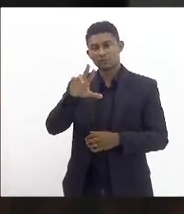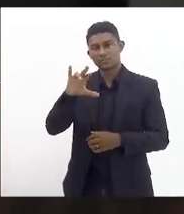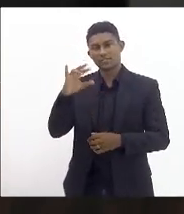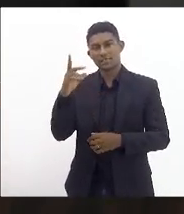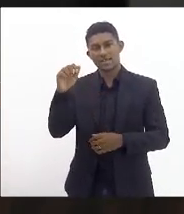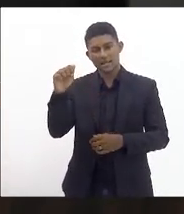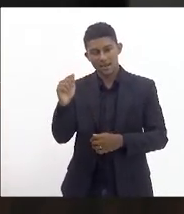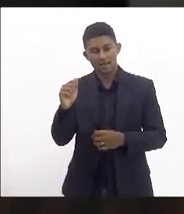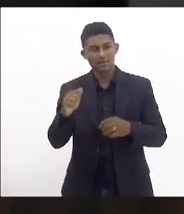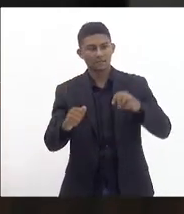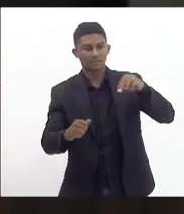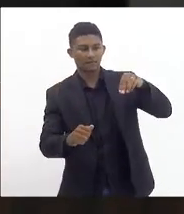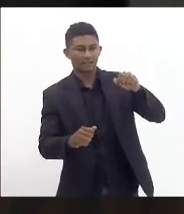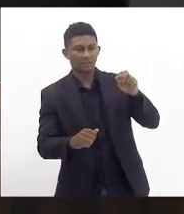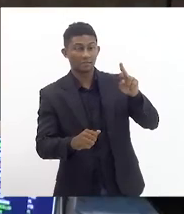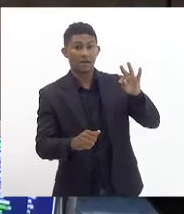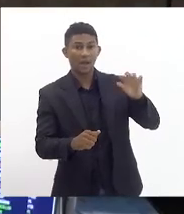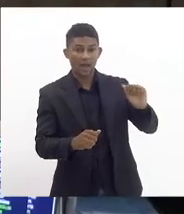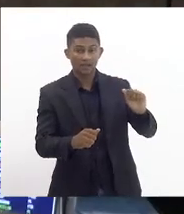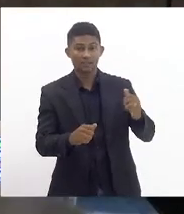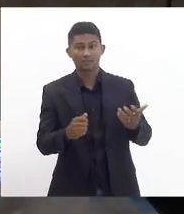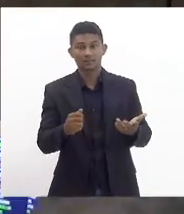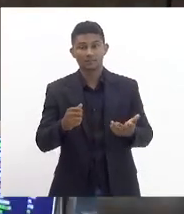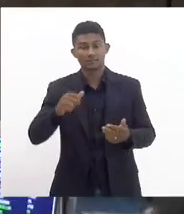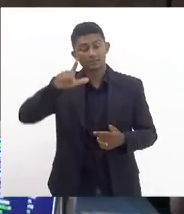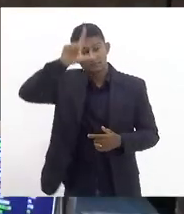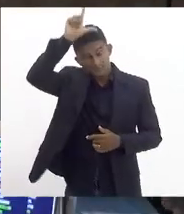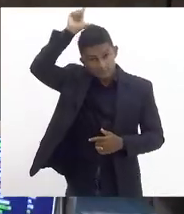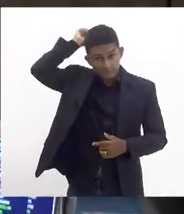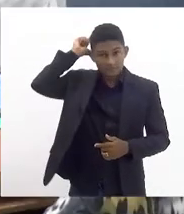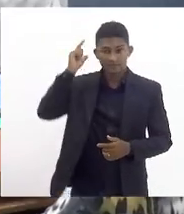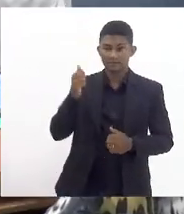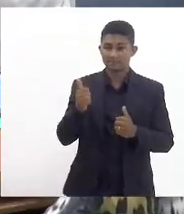deputada Marta, deputado Luiz Paulo.